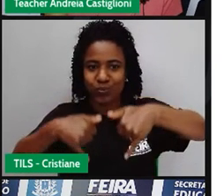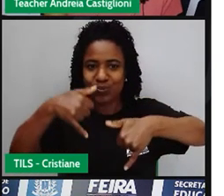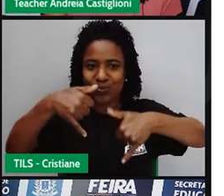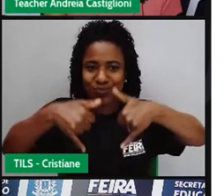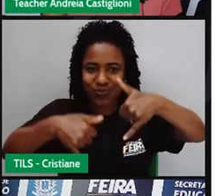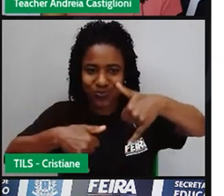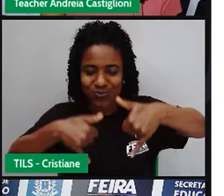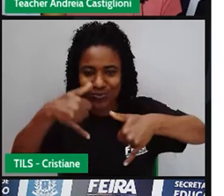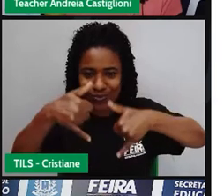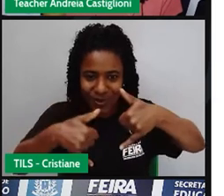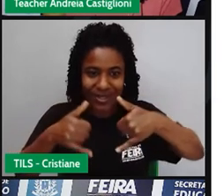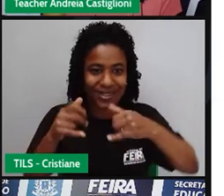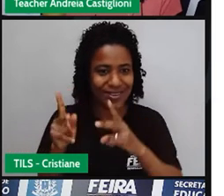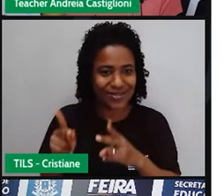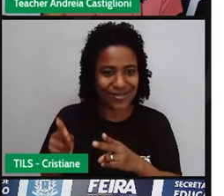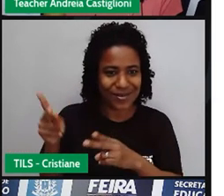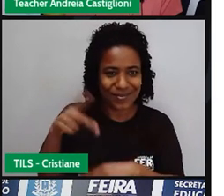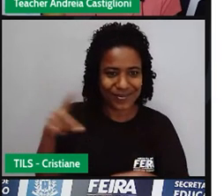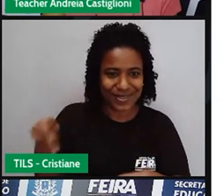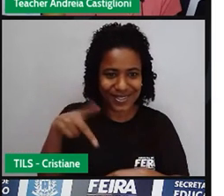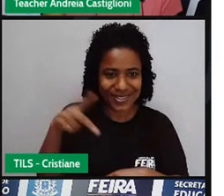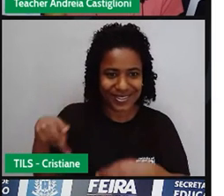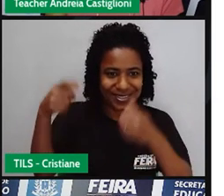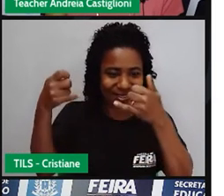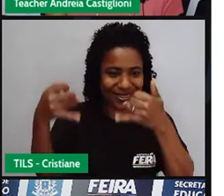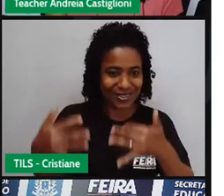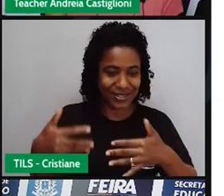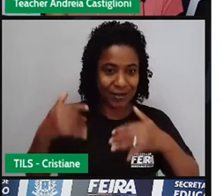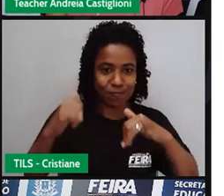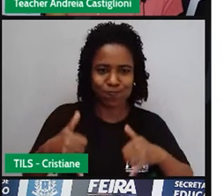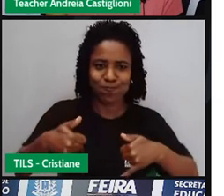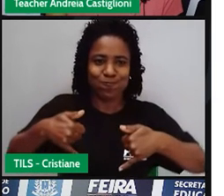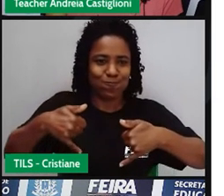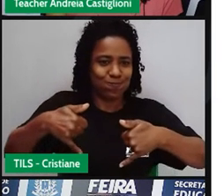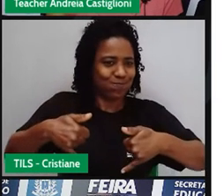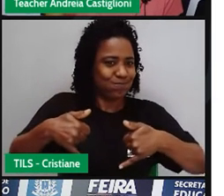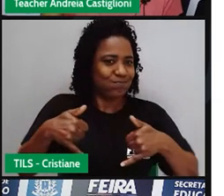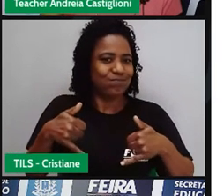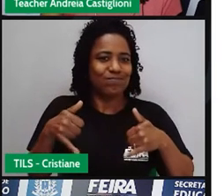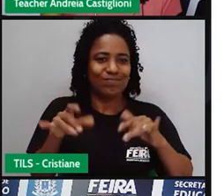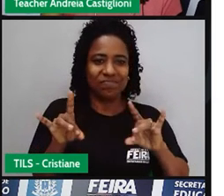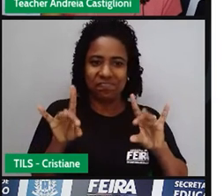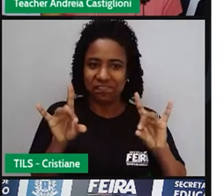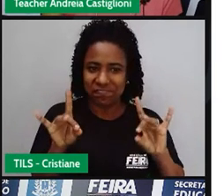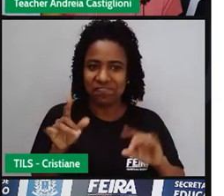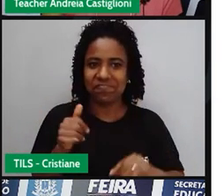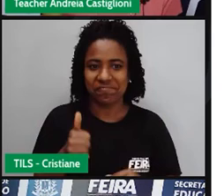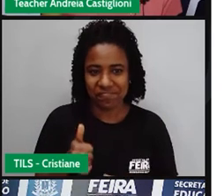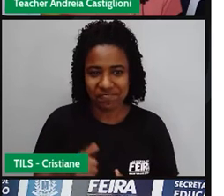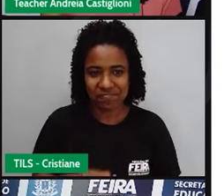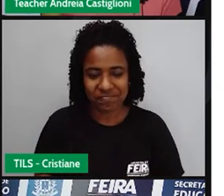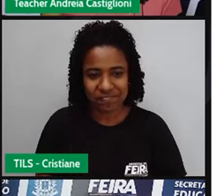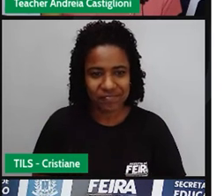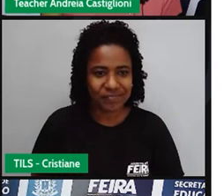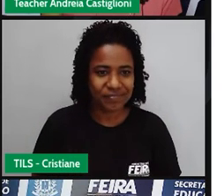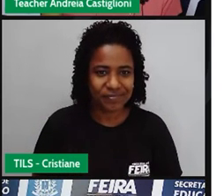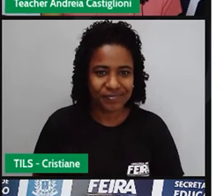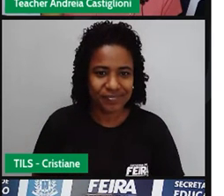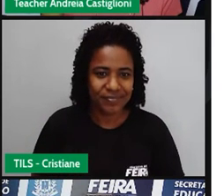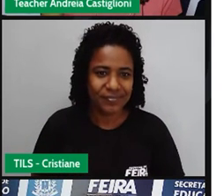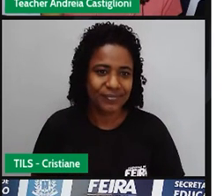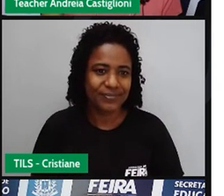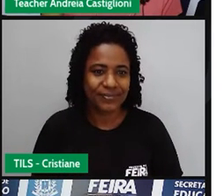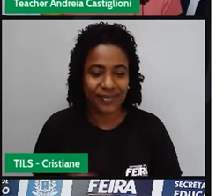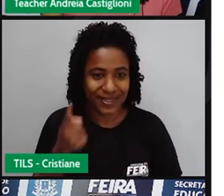quem ficou massa cheirosa falou faz você ficar mais alta sola Bora colocar